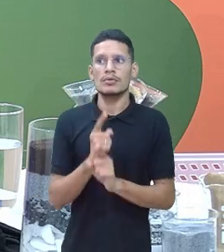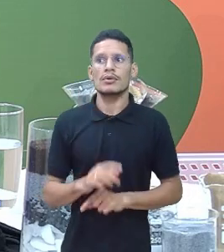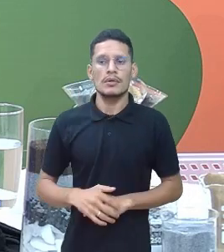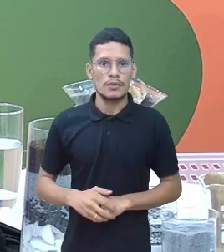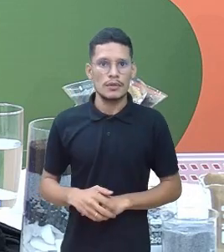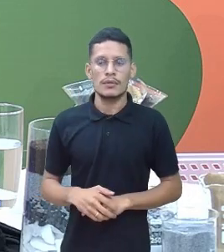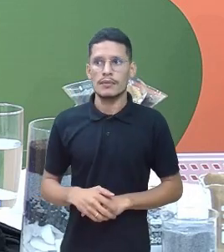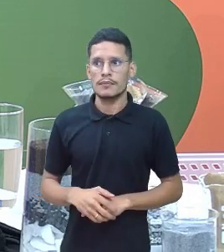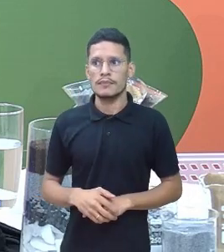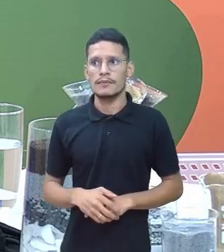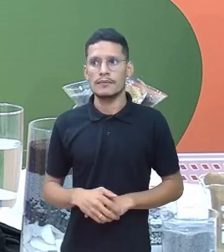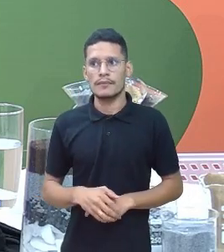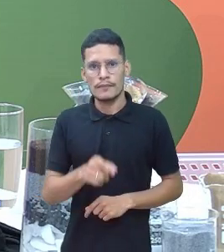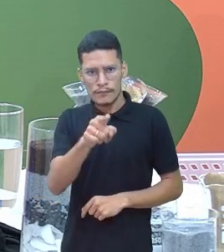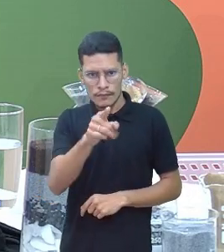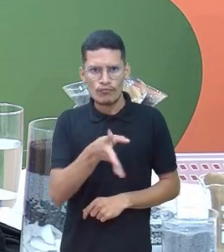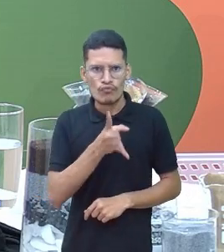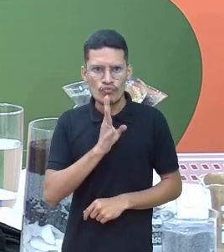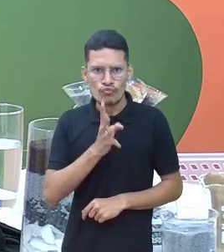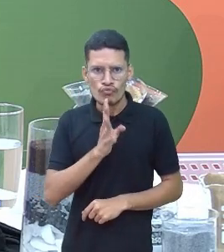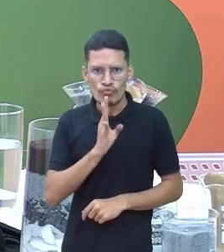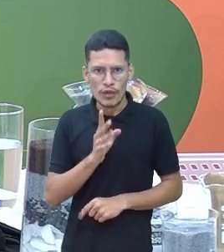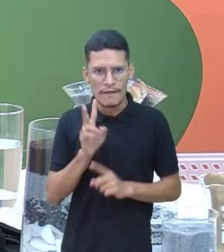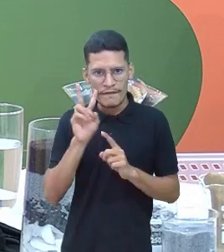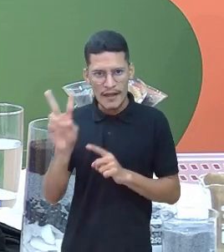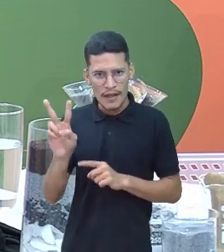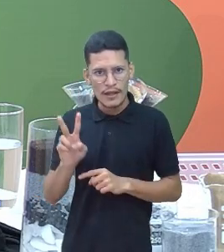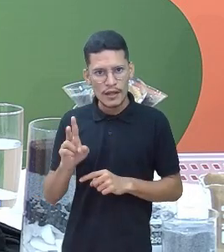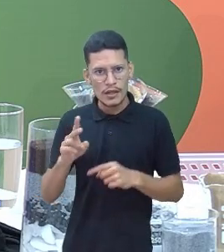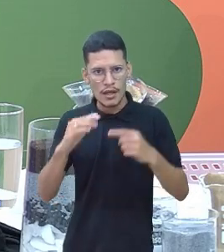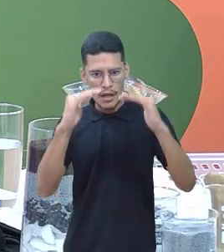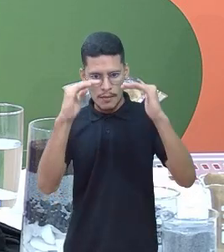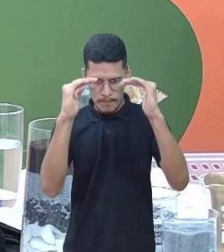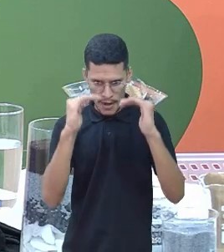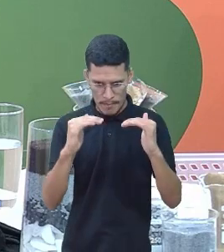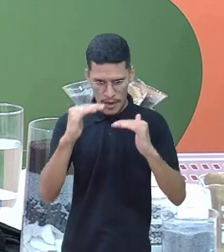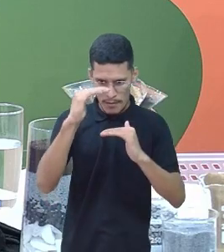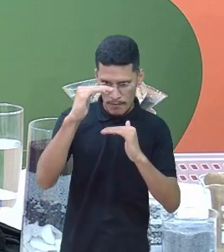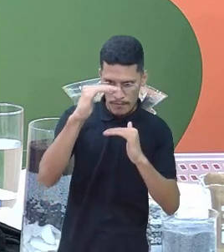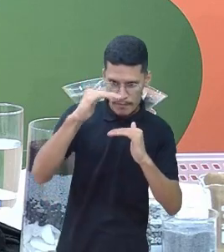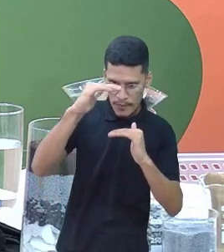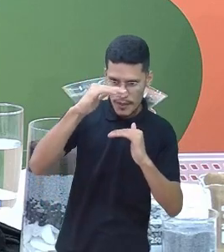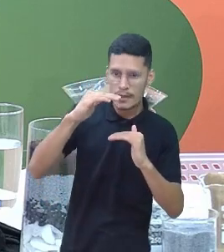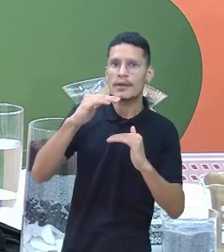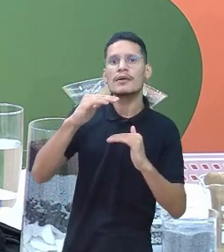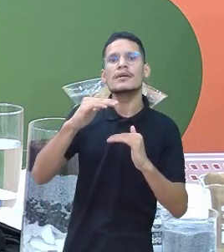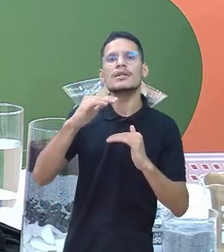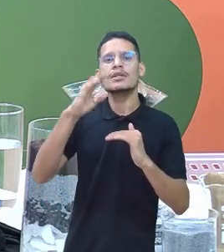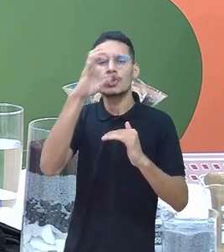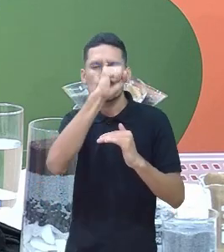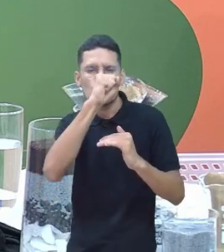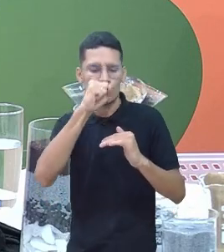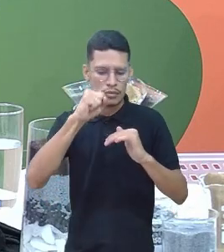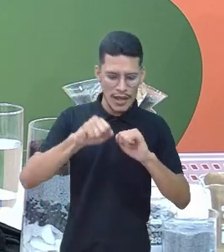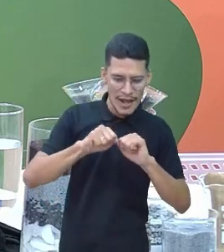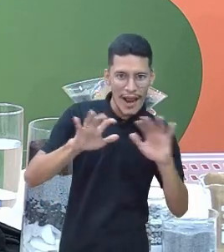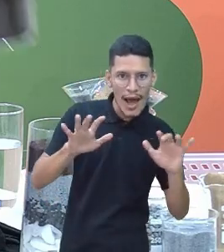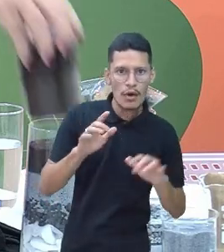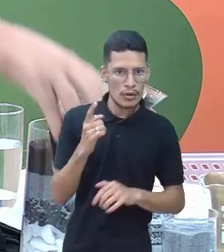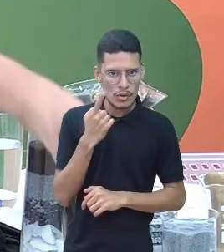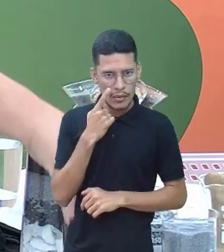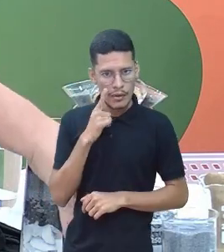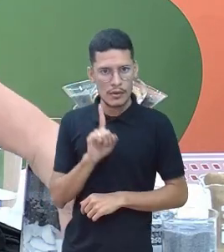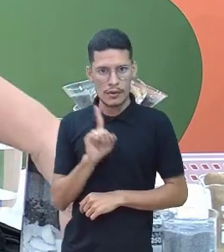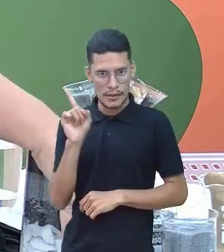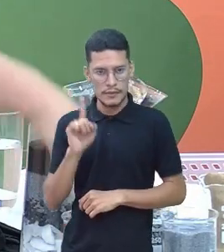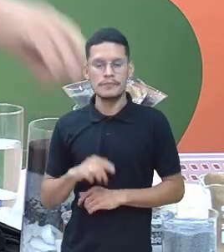aqui. Será que vocês conseguem ver os dois tons? Um tom mais claro, que é o seco, e o tom mais escuro, que é o molhado.